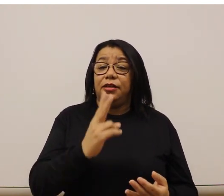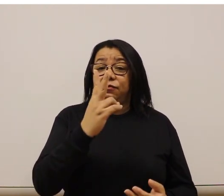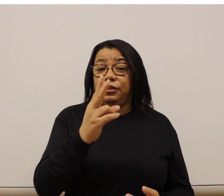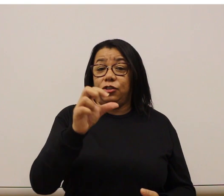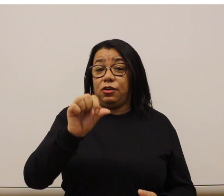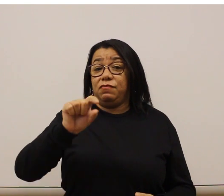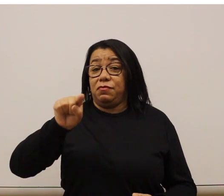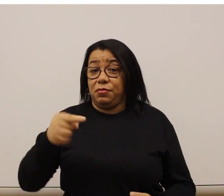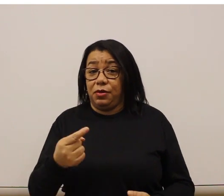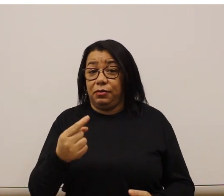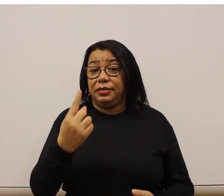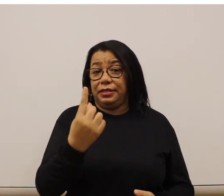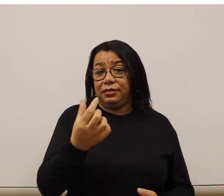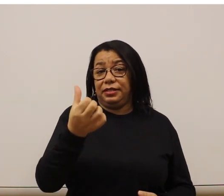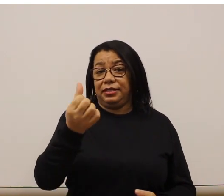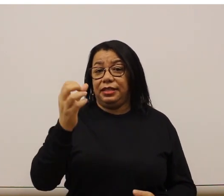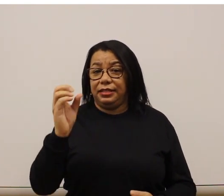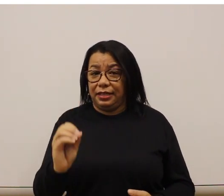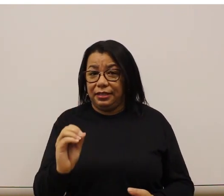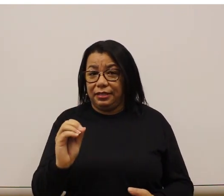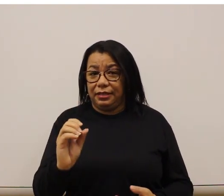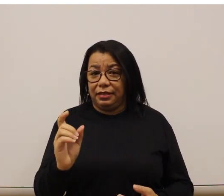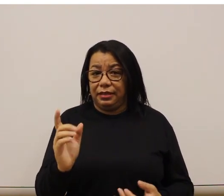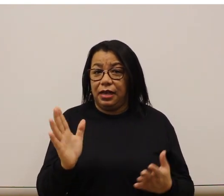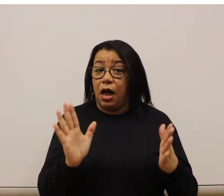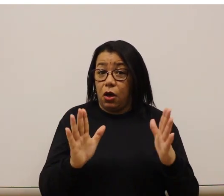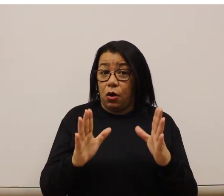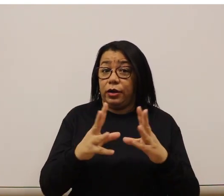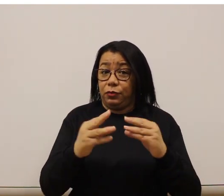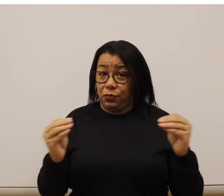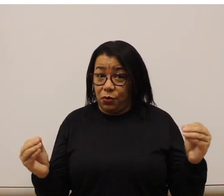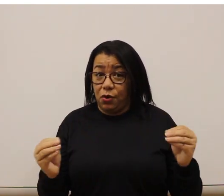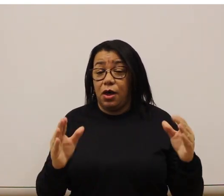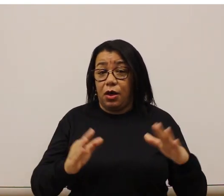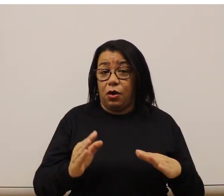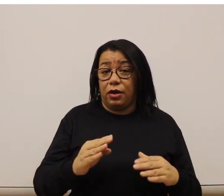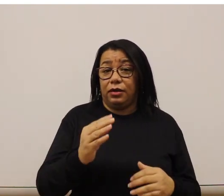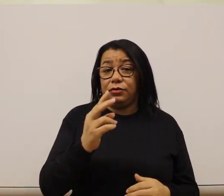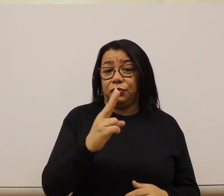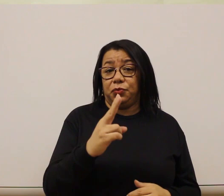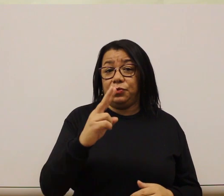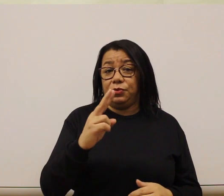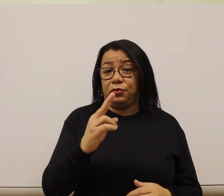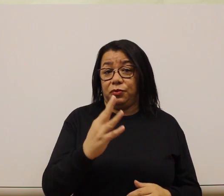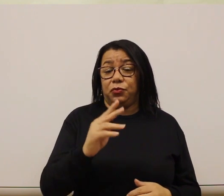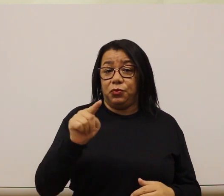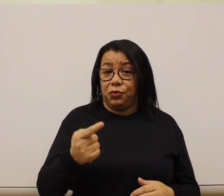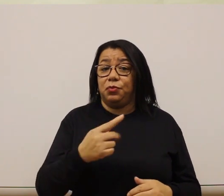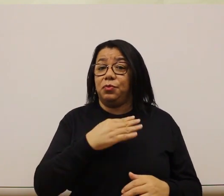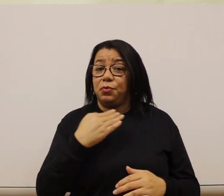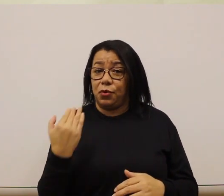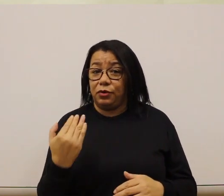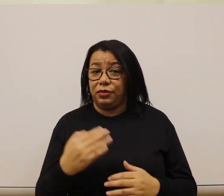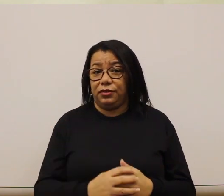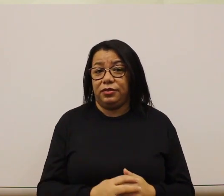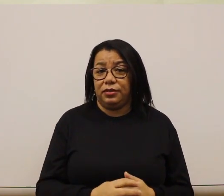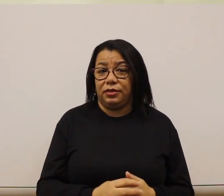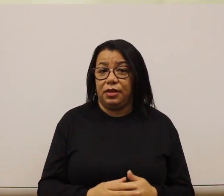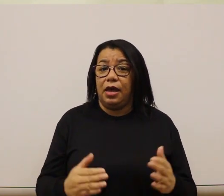29.160 e estamos com 4.200 mortes. Fato que retiramos desde o dia 26/4